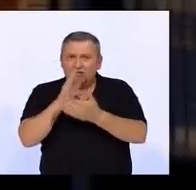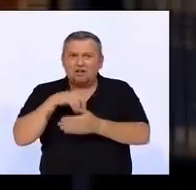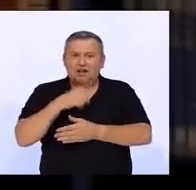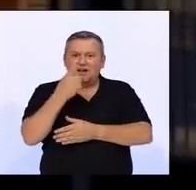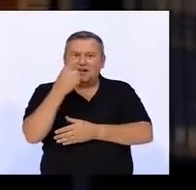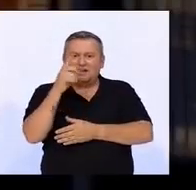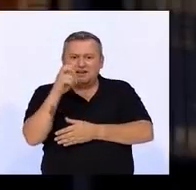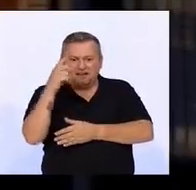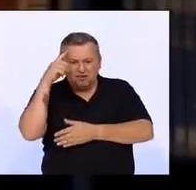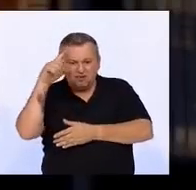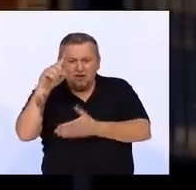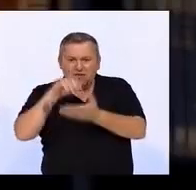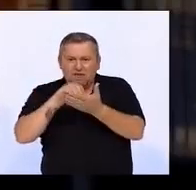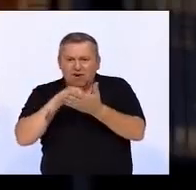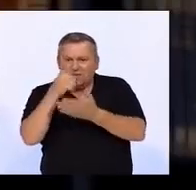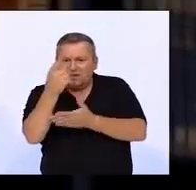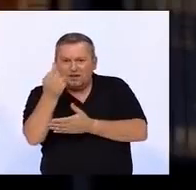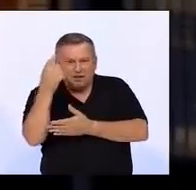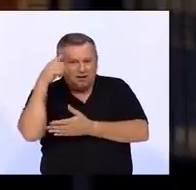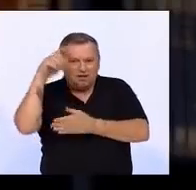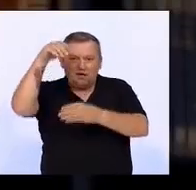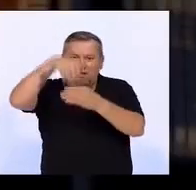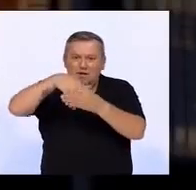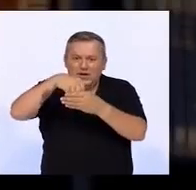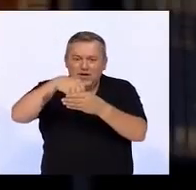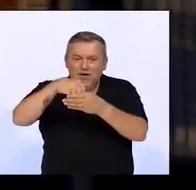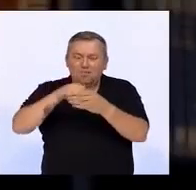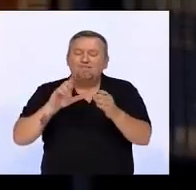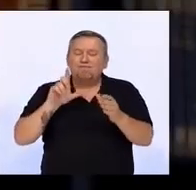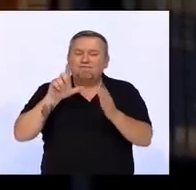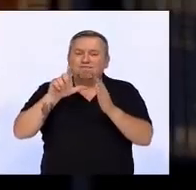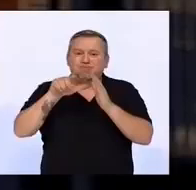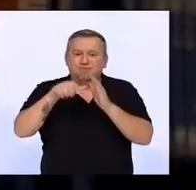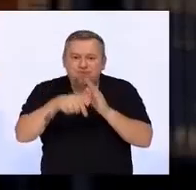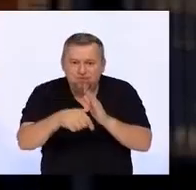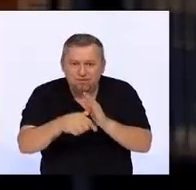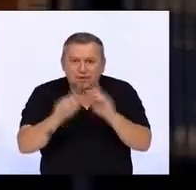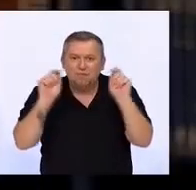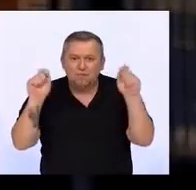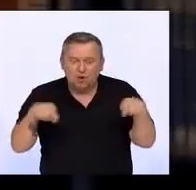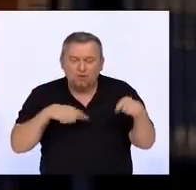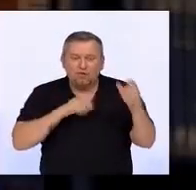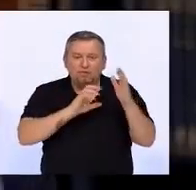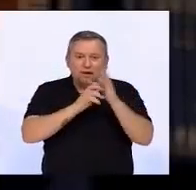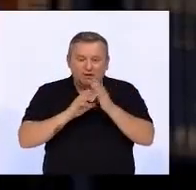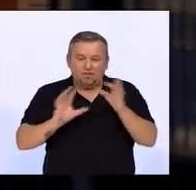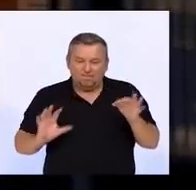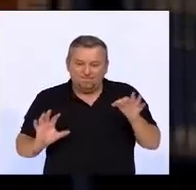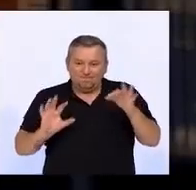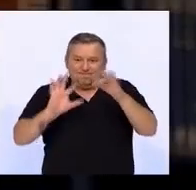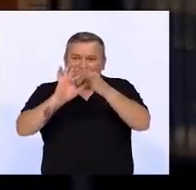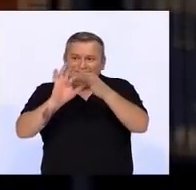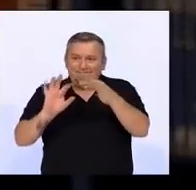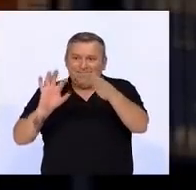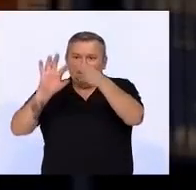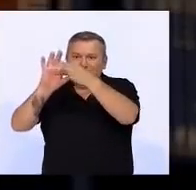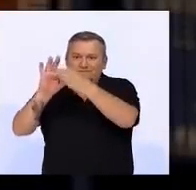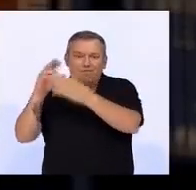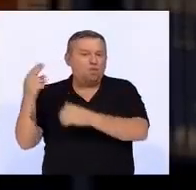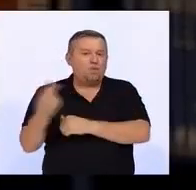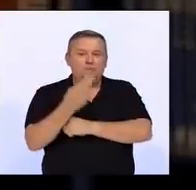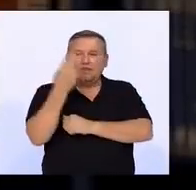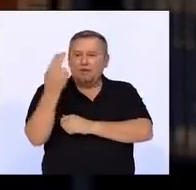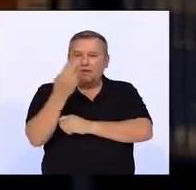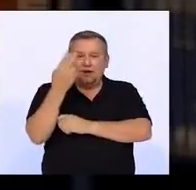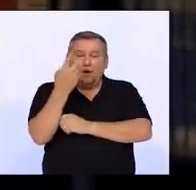16 dias da eleição. É muito tarde para acreditar que as candidaturas postas vão se retirar e se unir em torno de